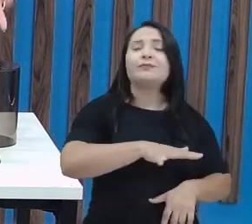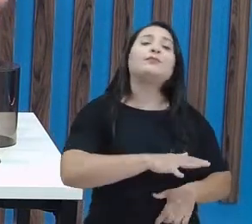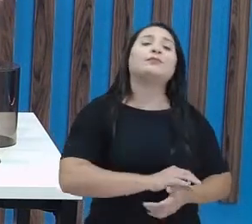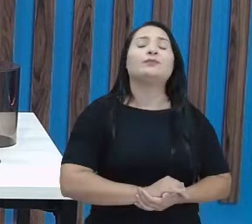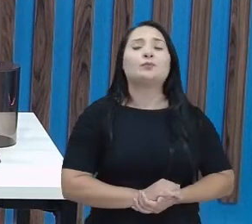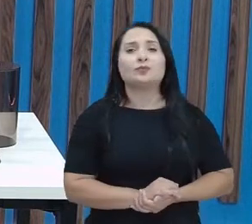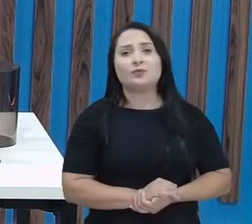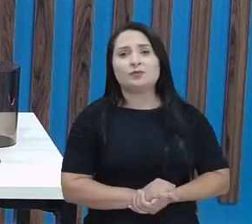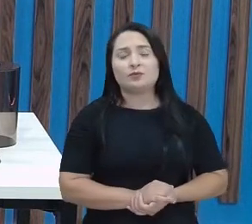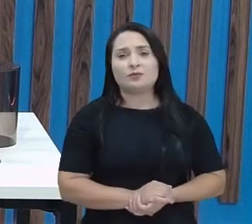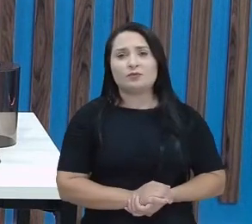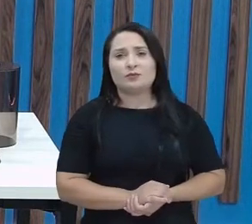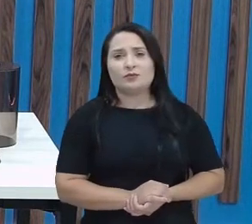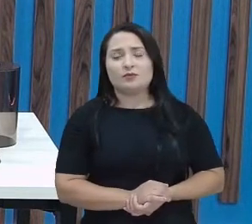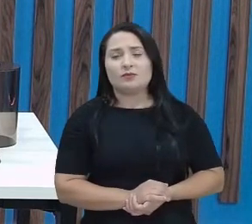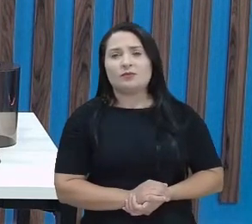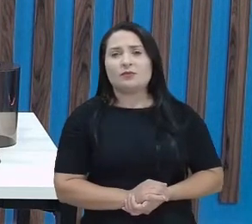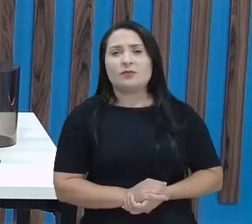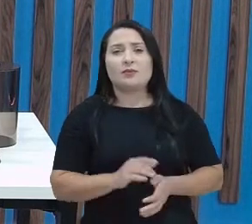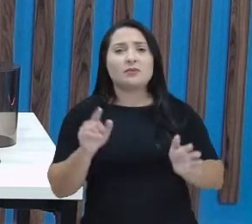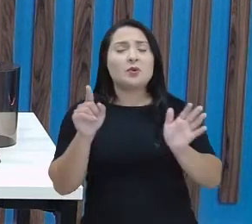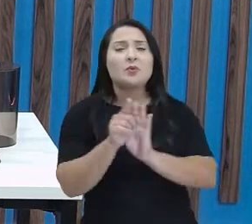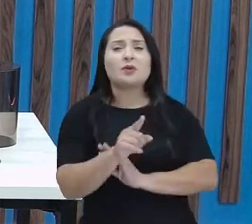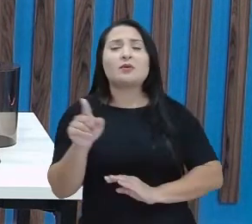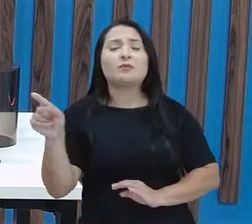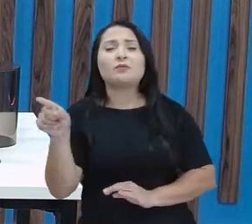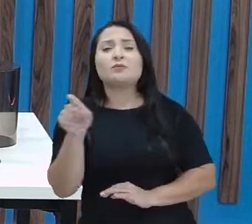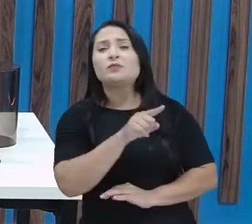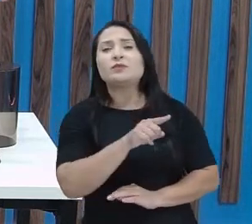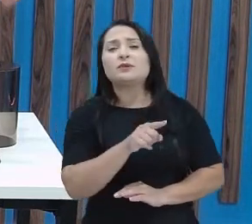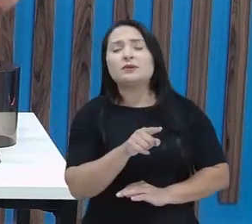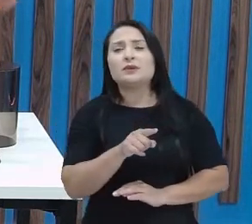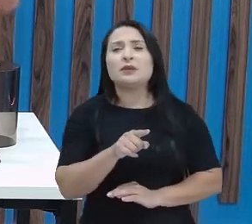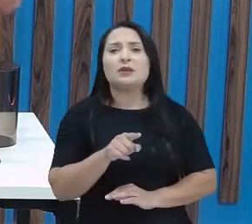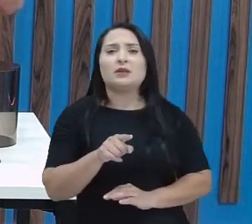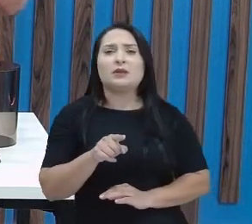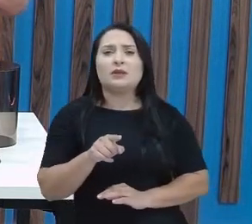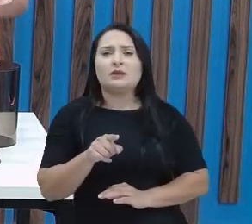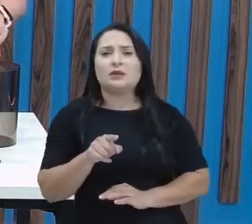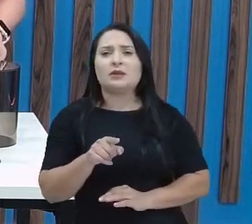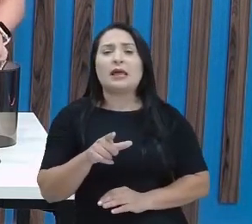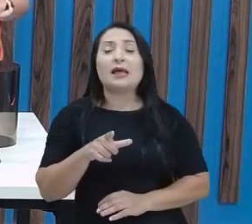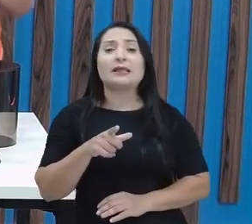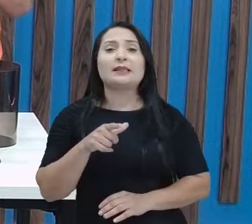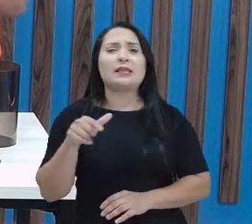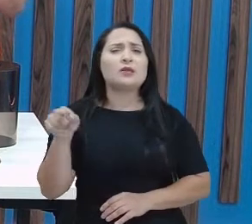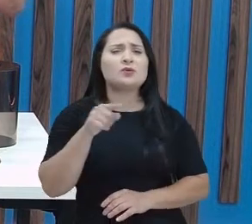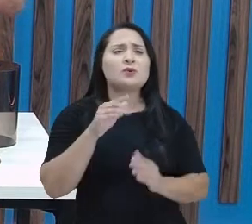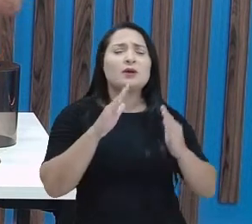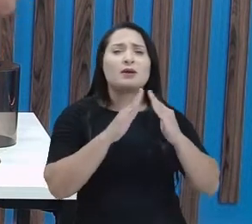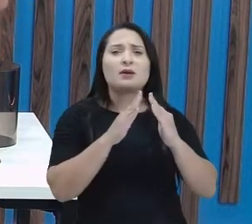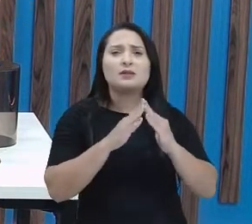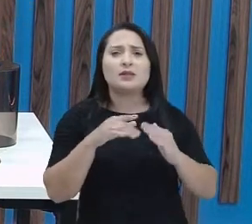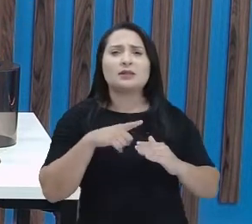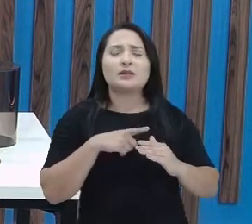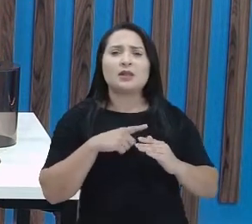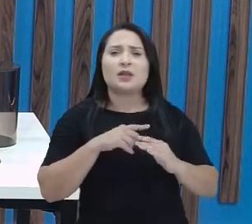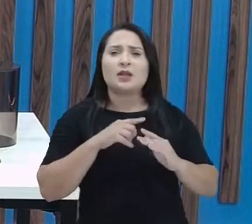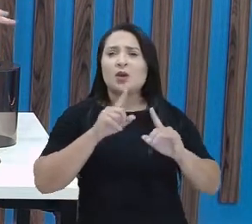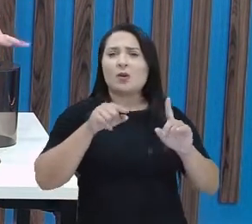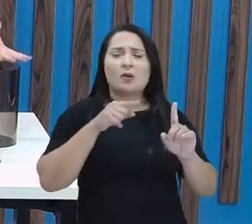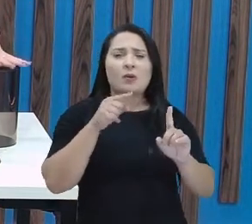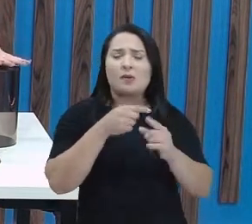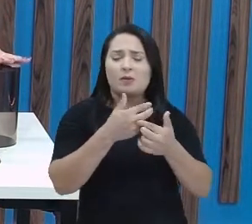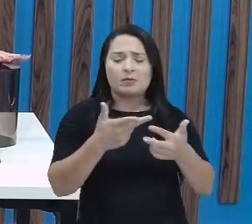espaciais, eu quero saber de vocês. Será que existe na sua casa objetos